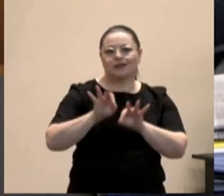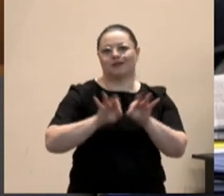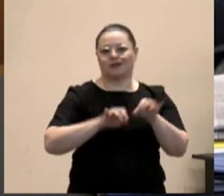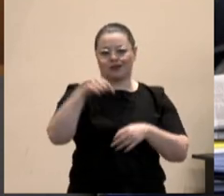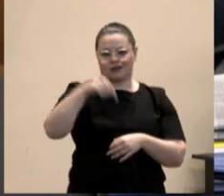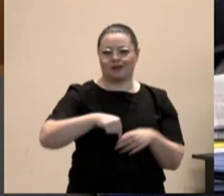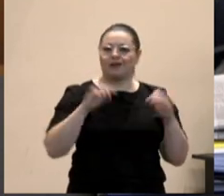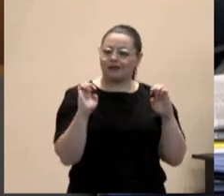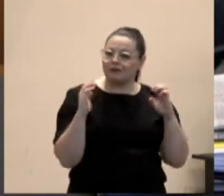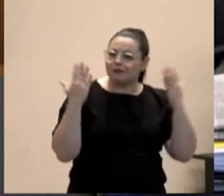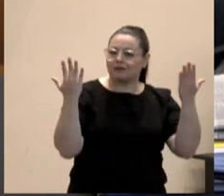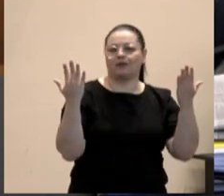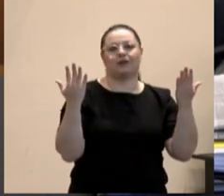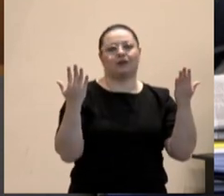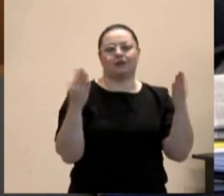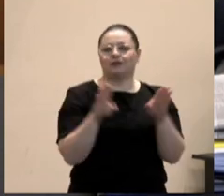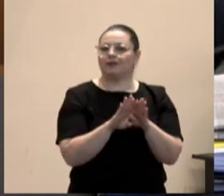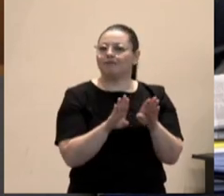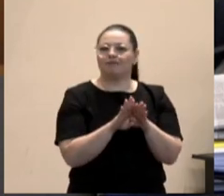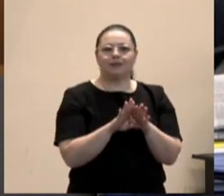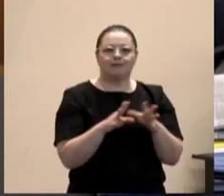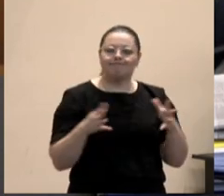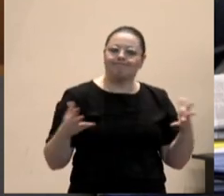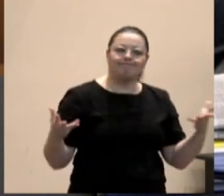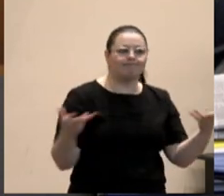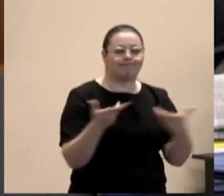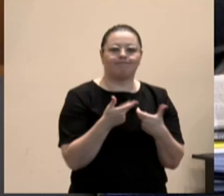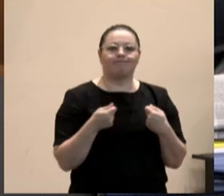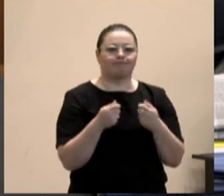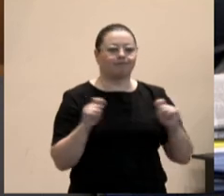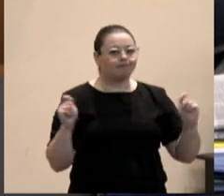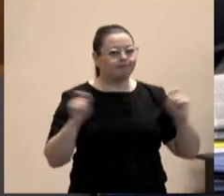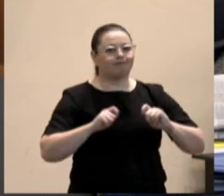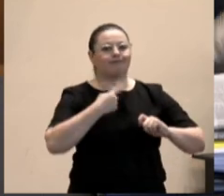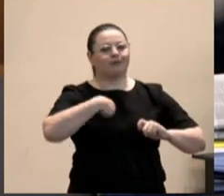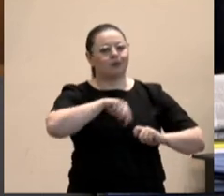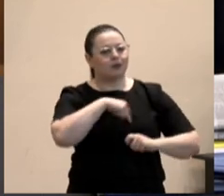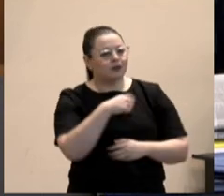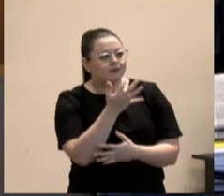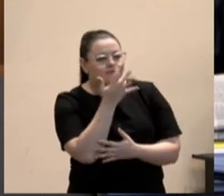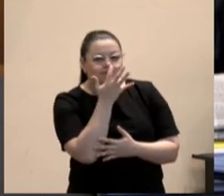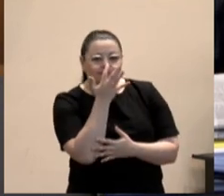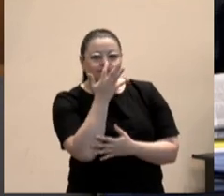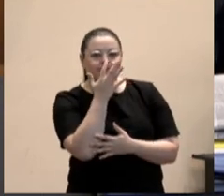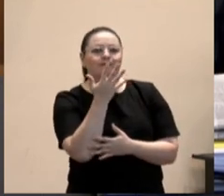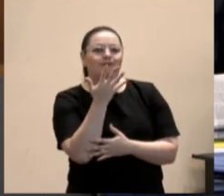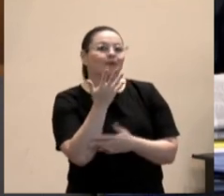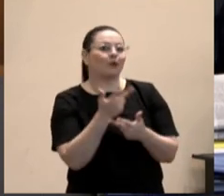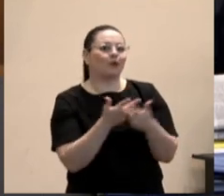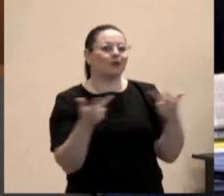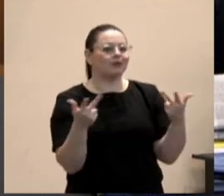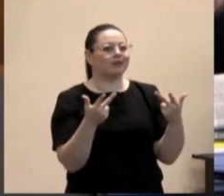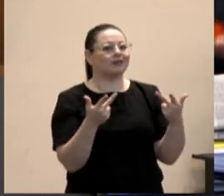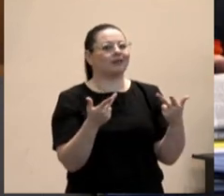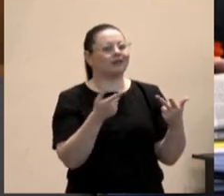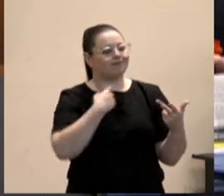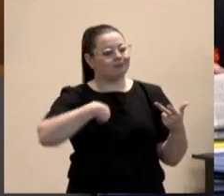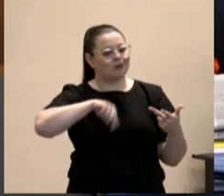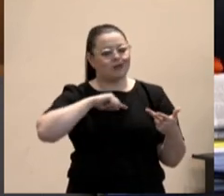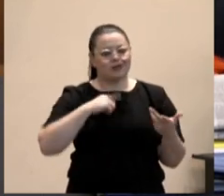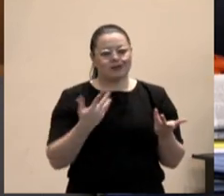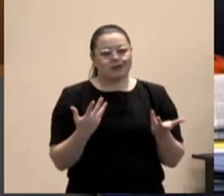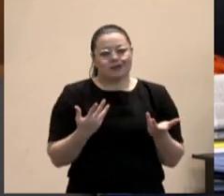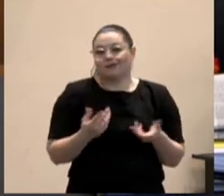por essa brilhante, né, possibilidade da gente se deliciar com aquilo que a gente faz,